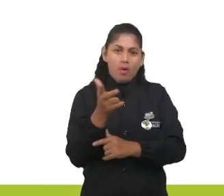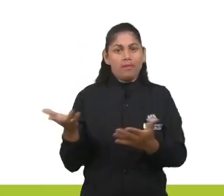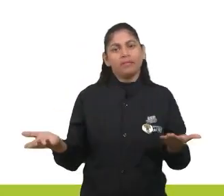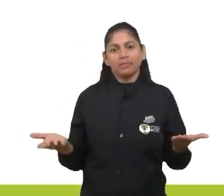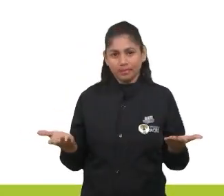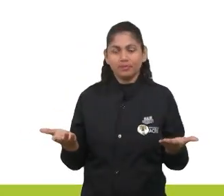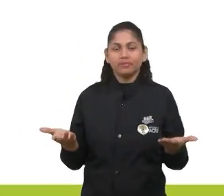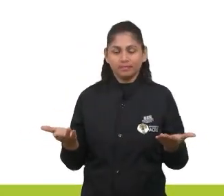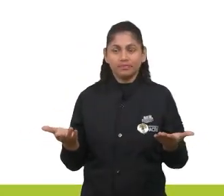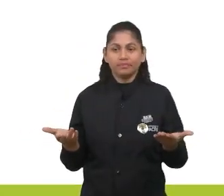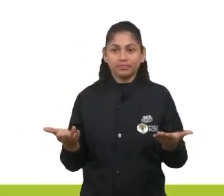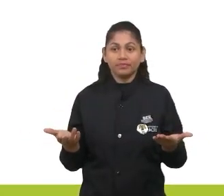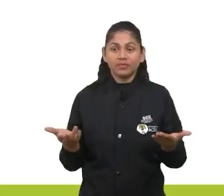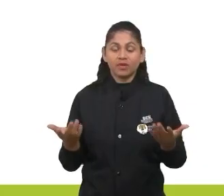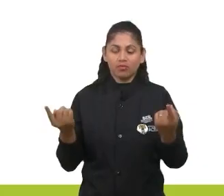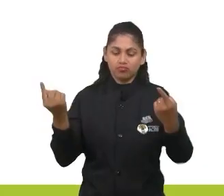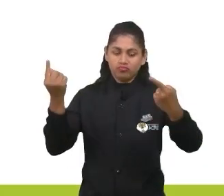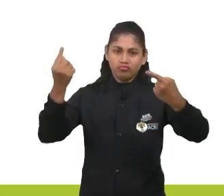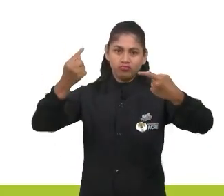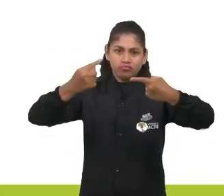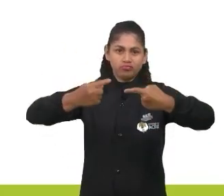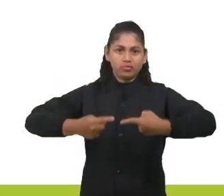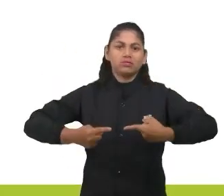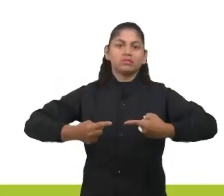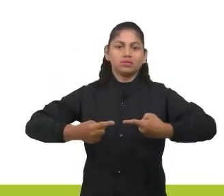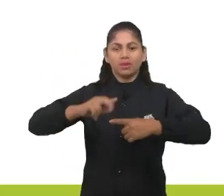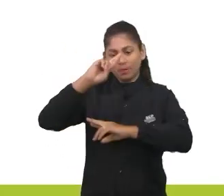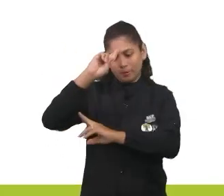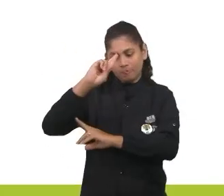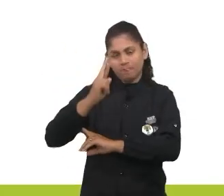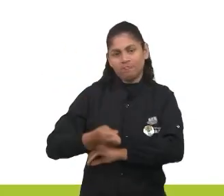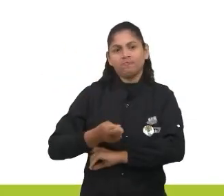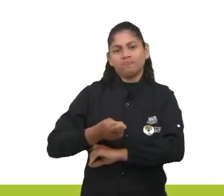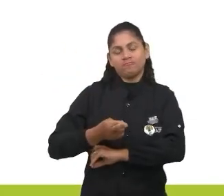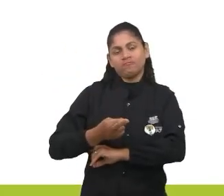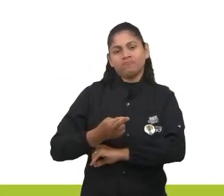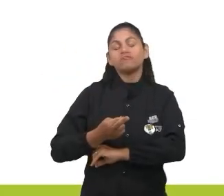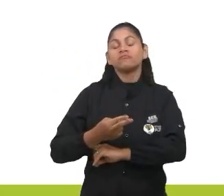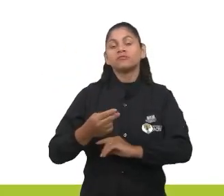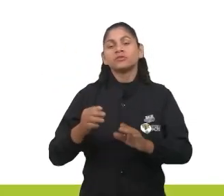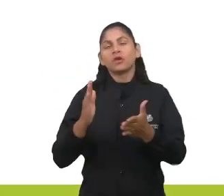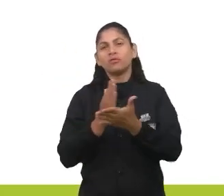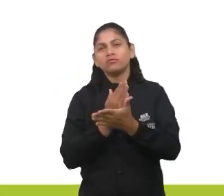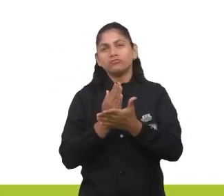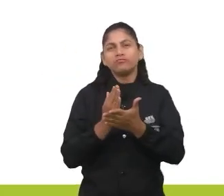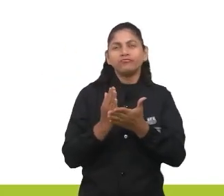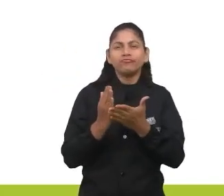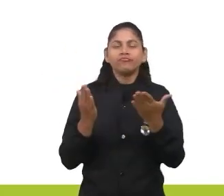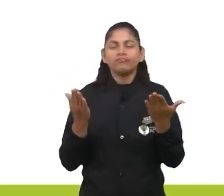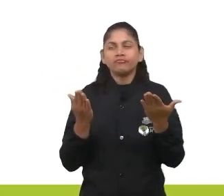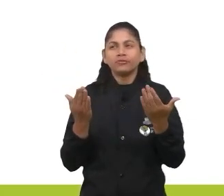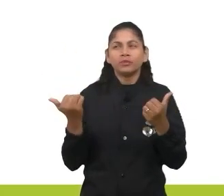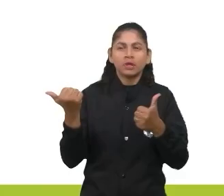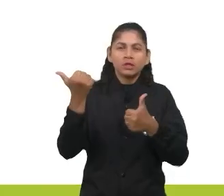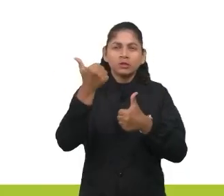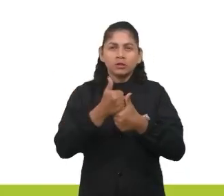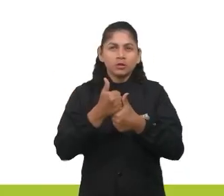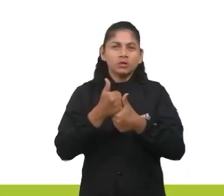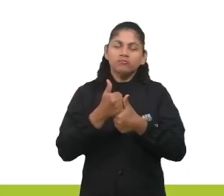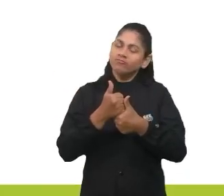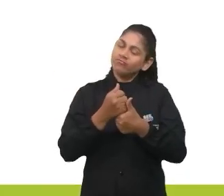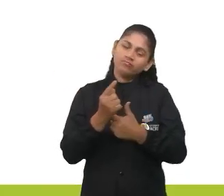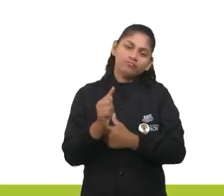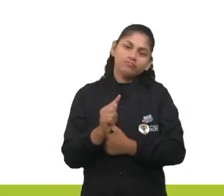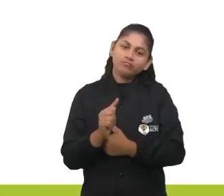opõe a essa razão instrumental, embora eles não tenham colocado no lugar alguma coisa para substituí-la. Mas Julia